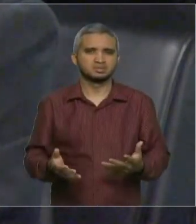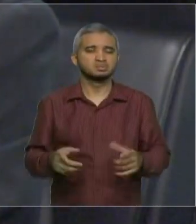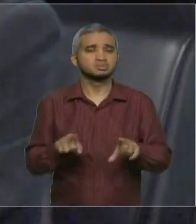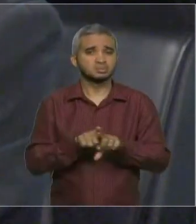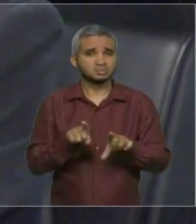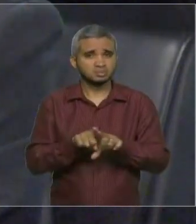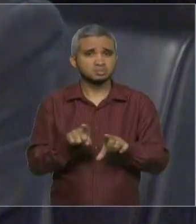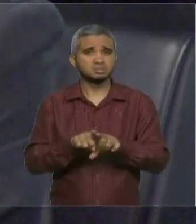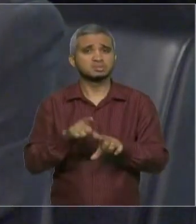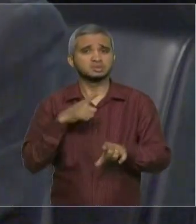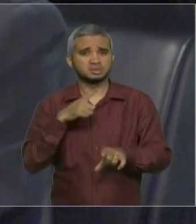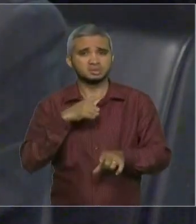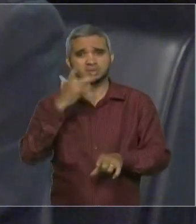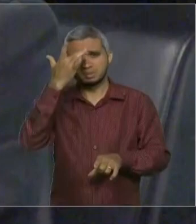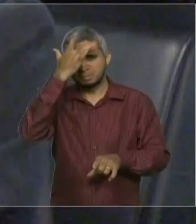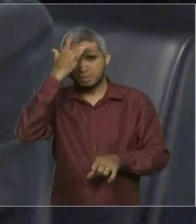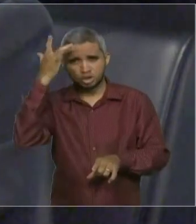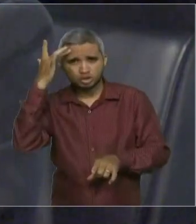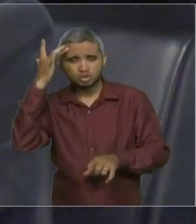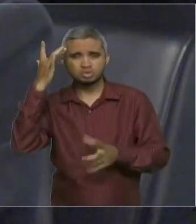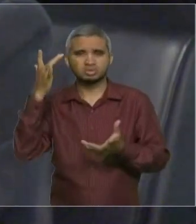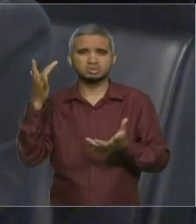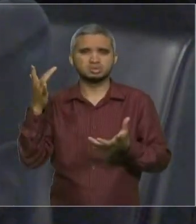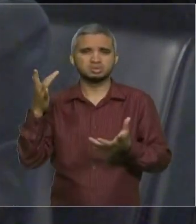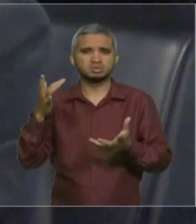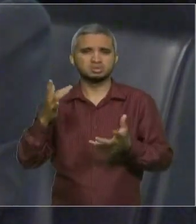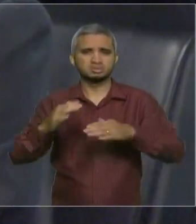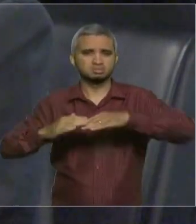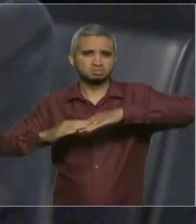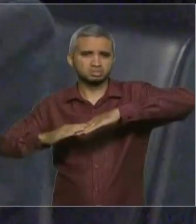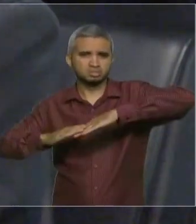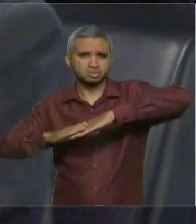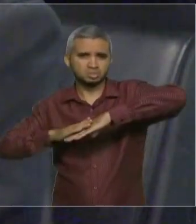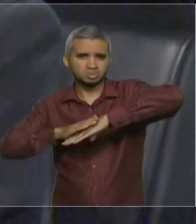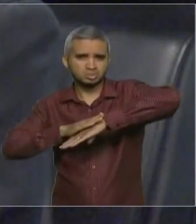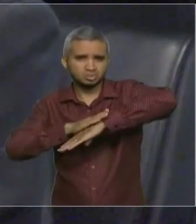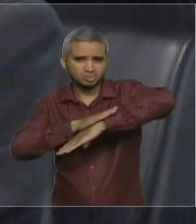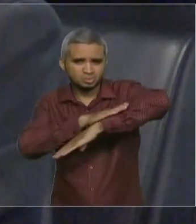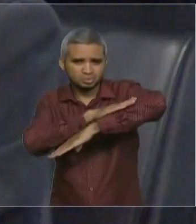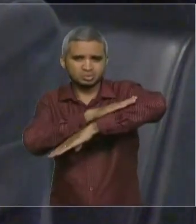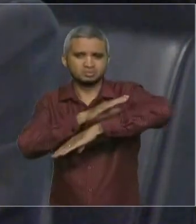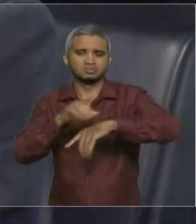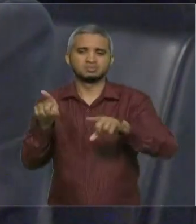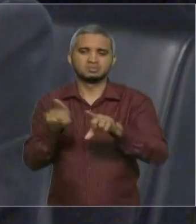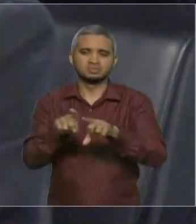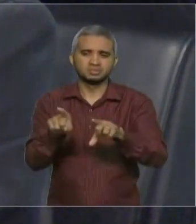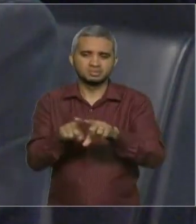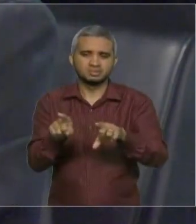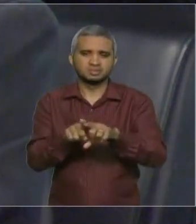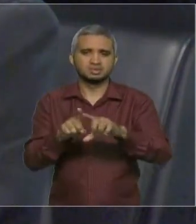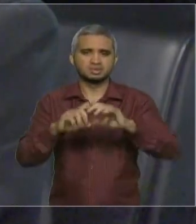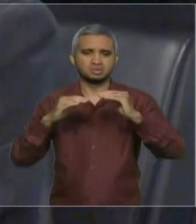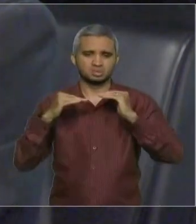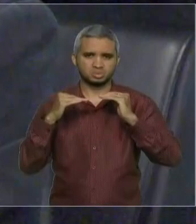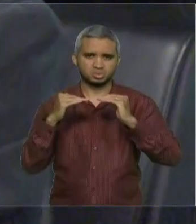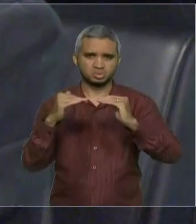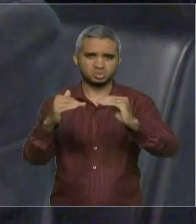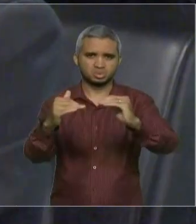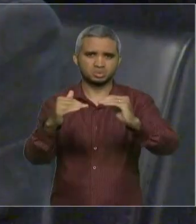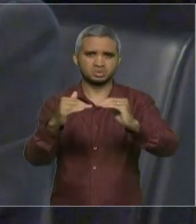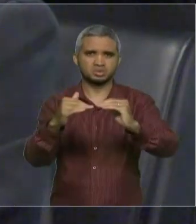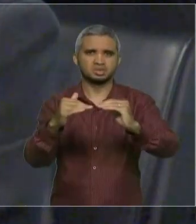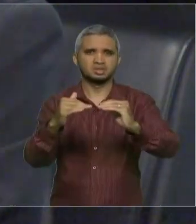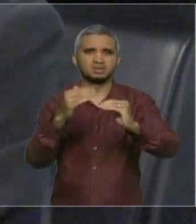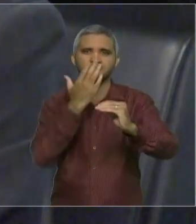comunidades uma rampa de acesso, dependendo para uma... por uma calçada que seja nivelada, um acesso para dentro da